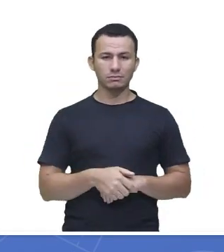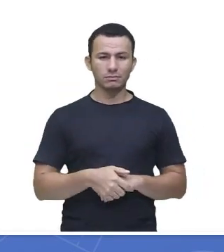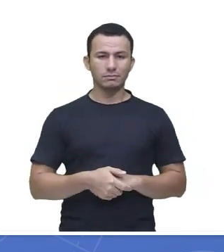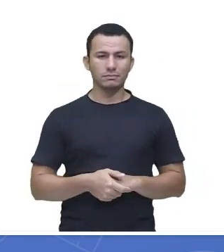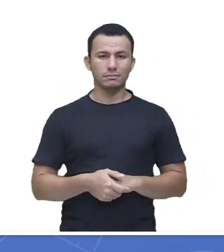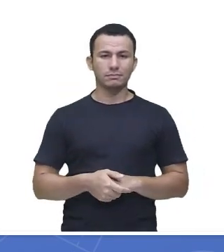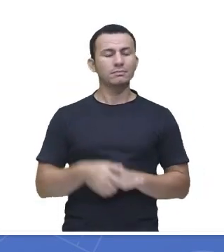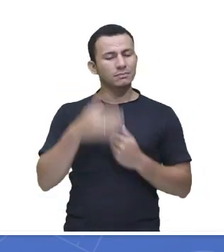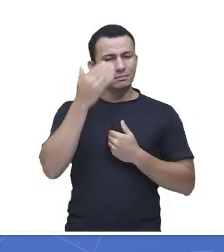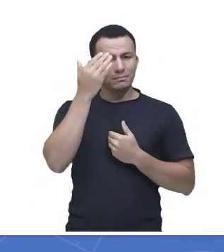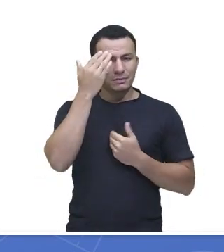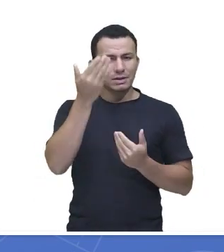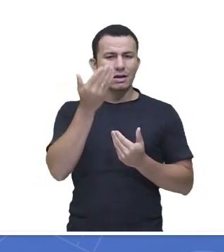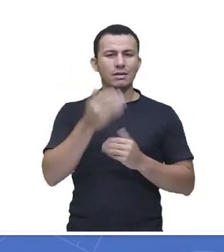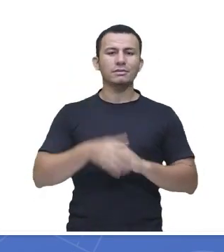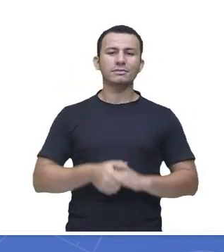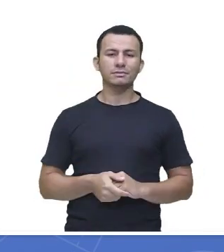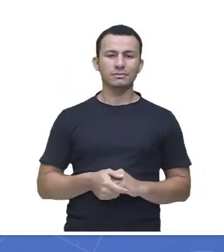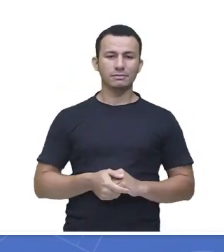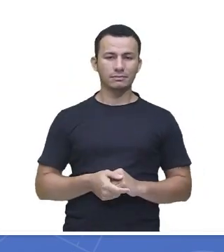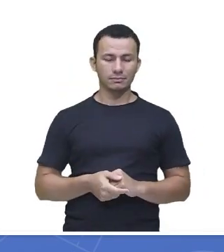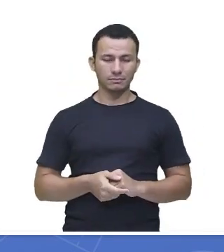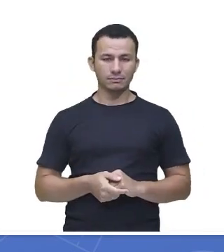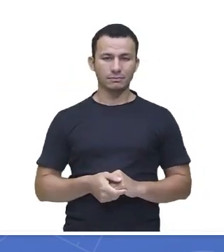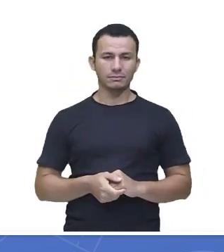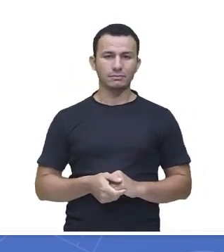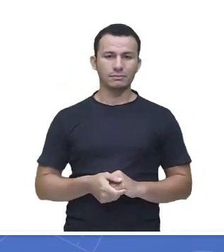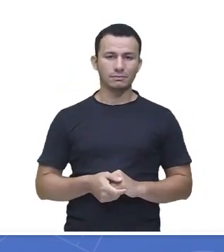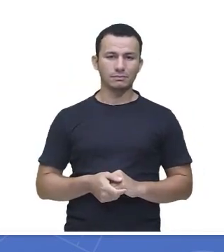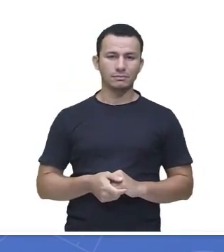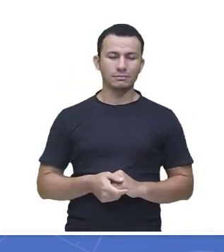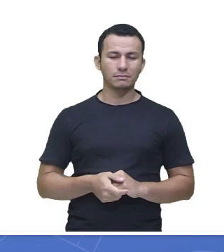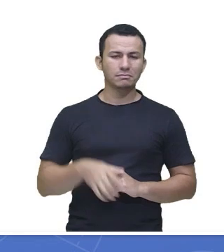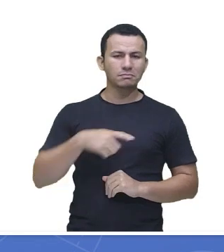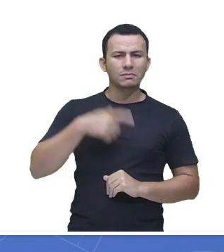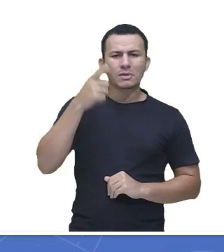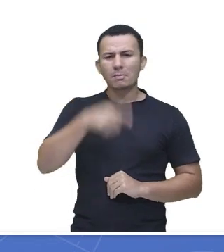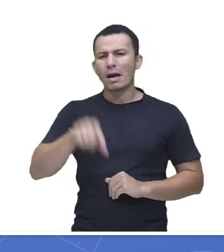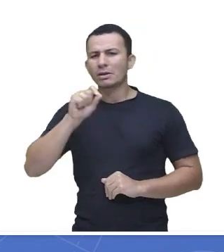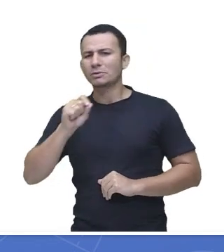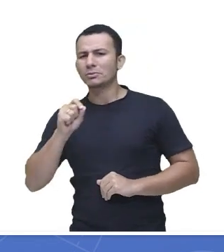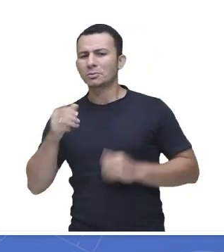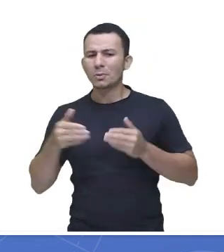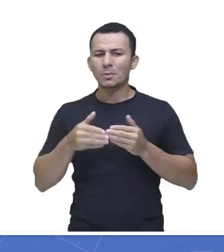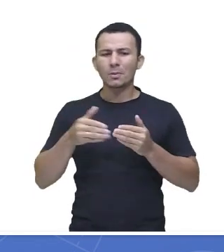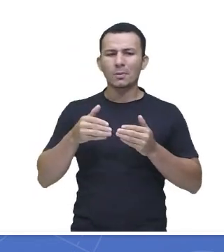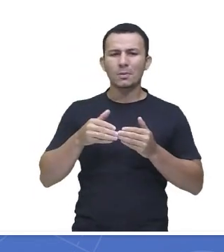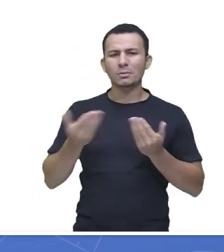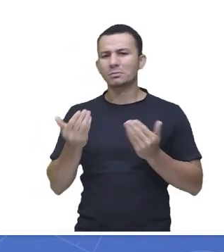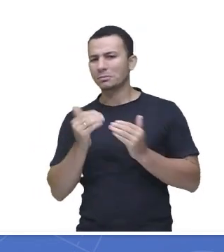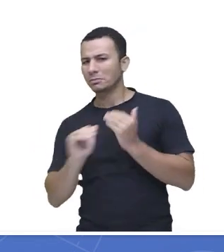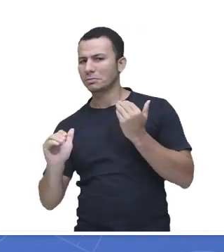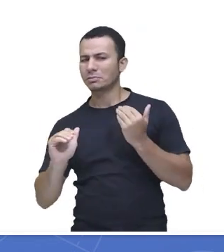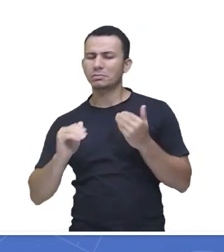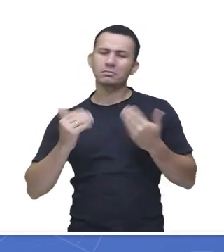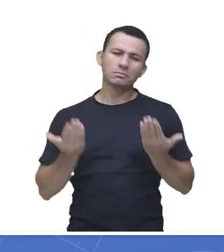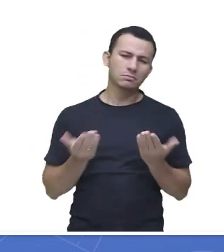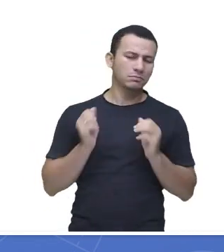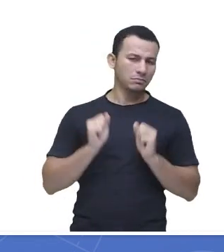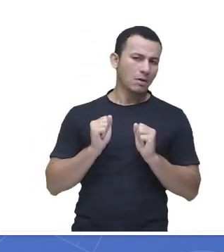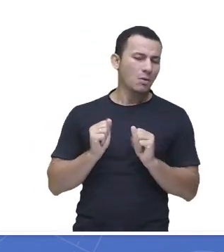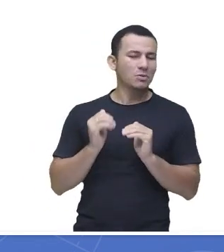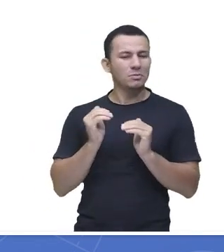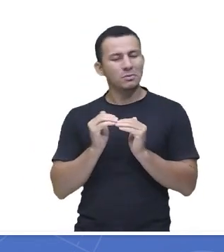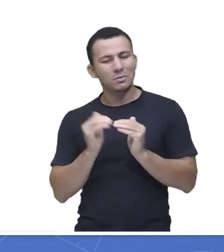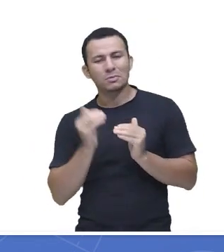3. Muito obrigada, Francisco, pela sua participação. Será que tem mais gente concordando ou de repente discordando? Porque é possível, a gente está aqui